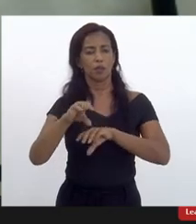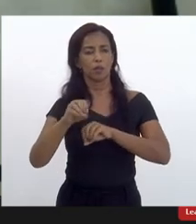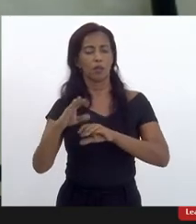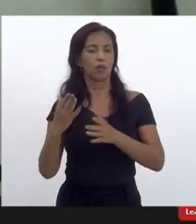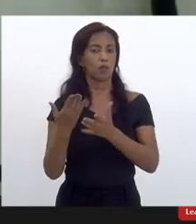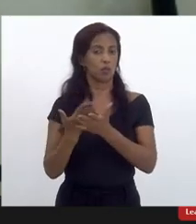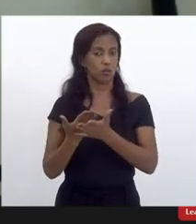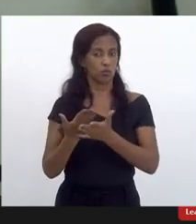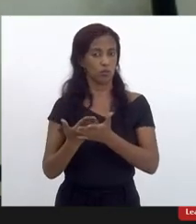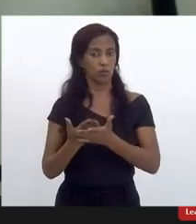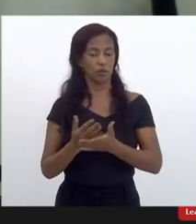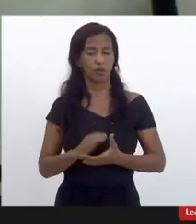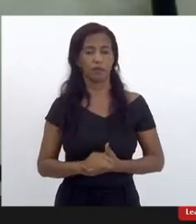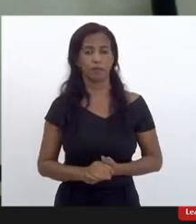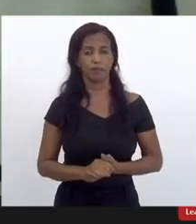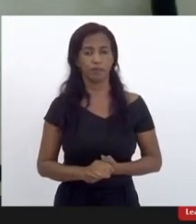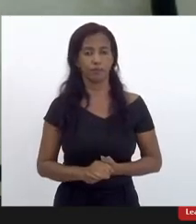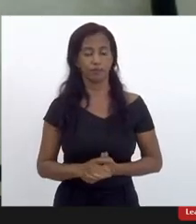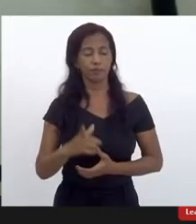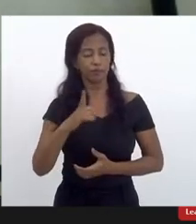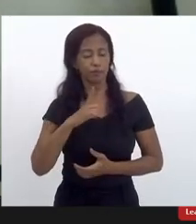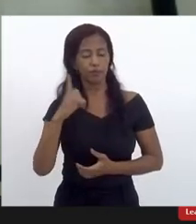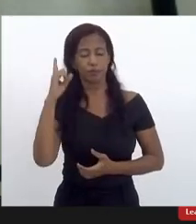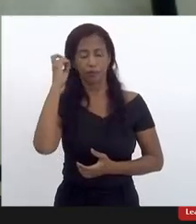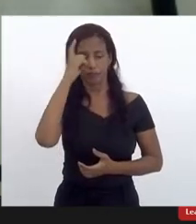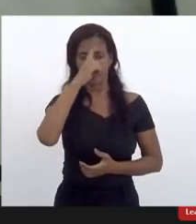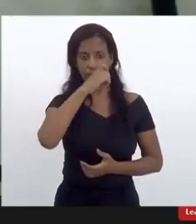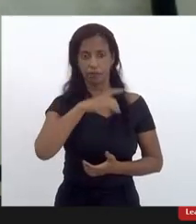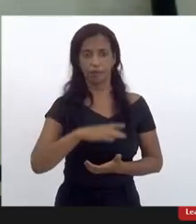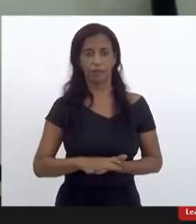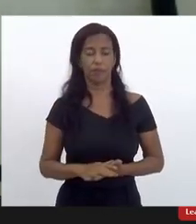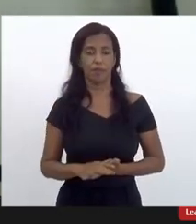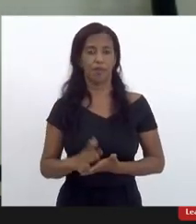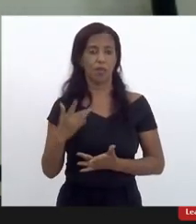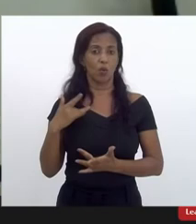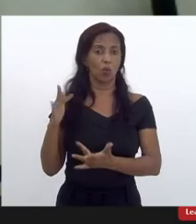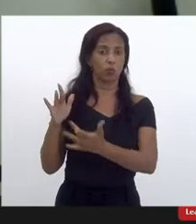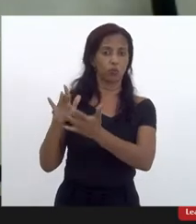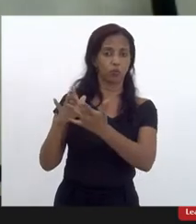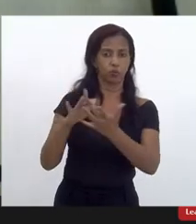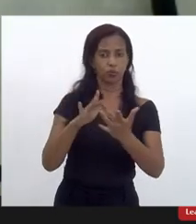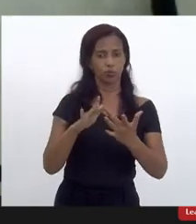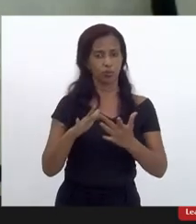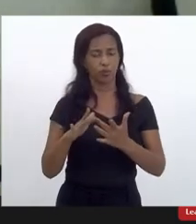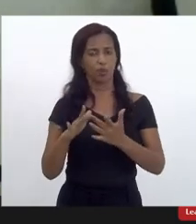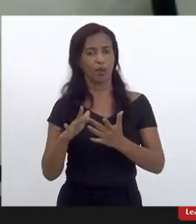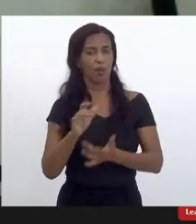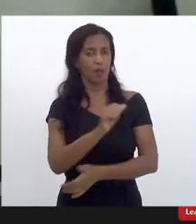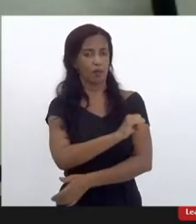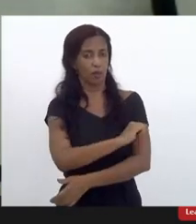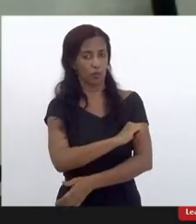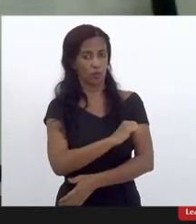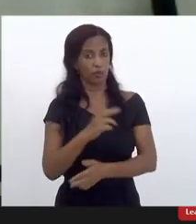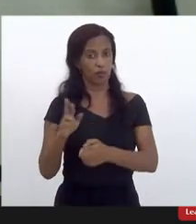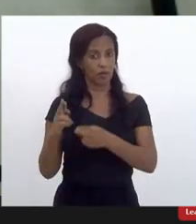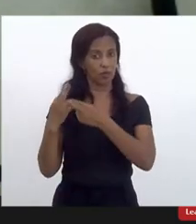das unidades. Tivemos dificuldade em contactar alunos e